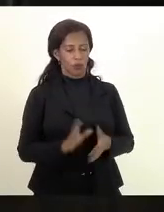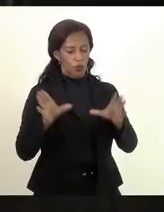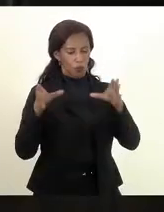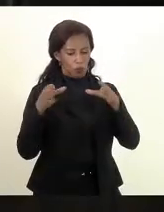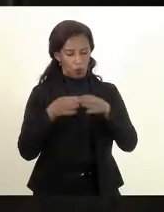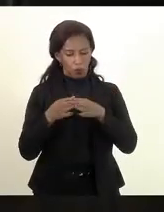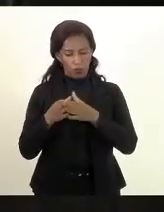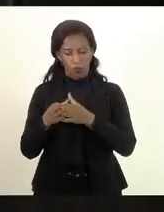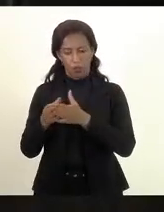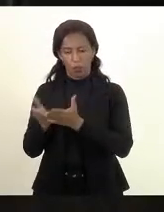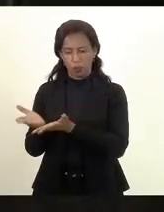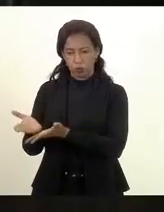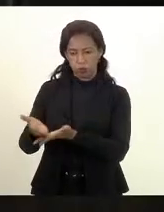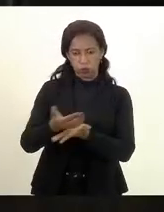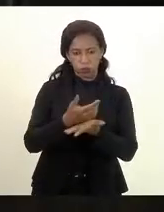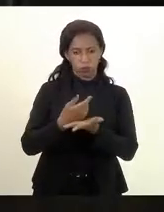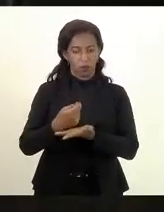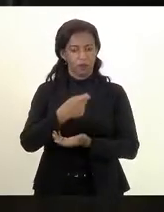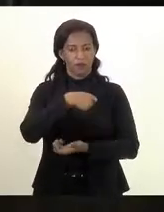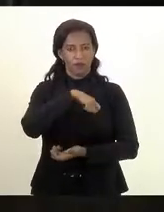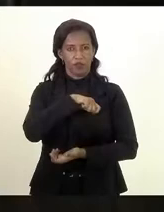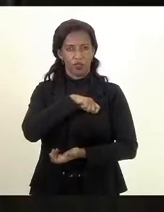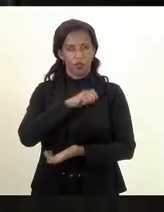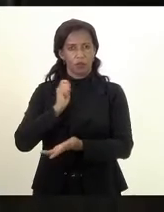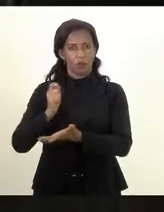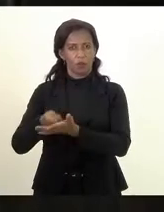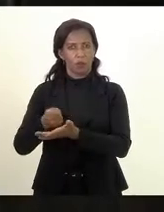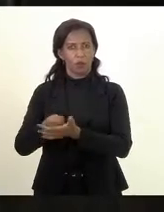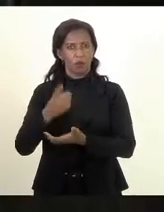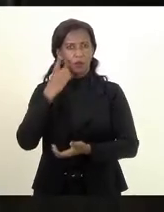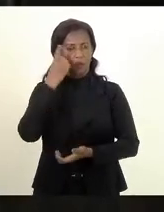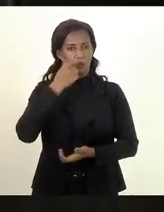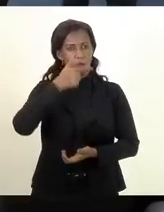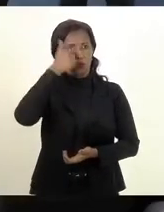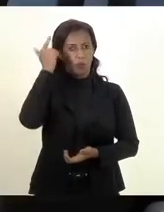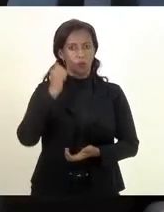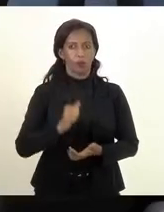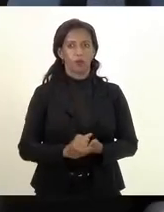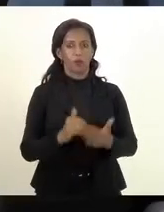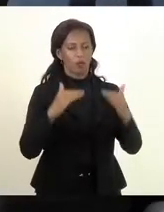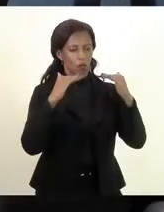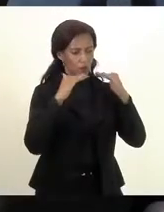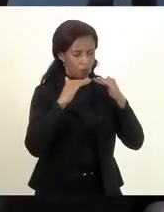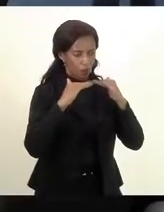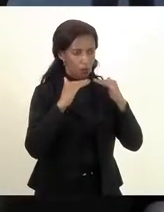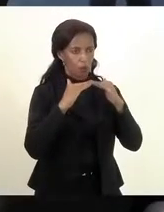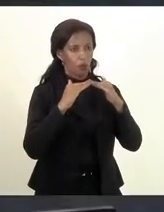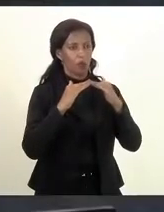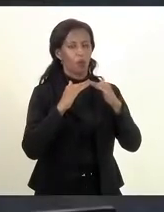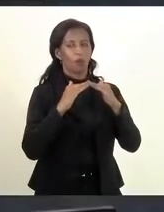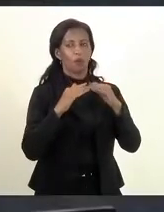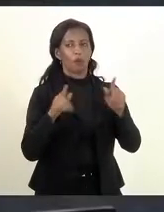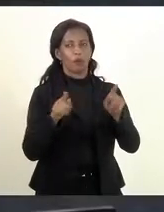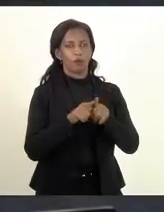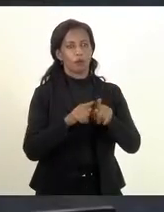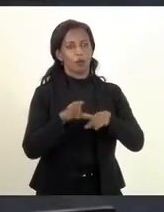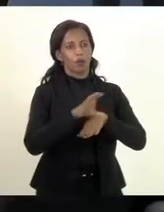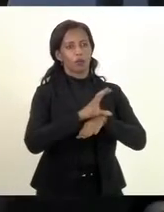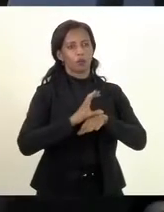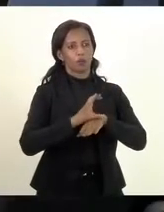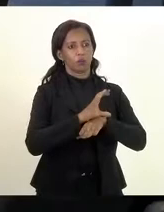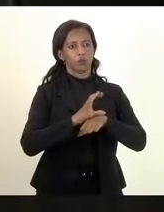Controle de Arrecadação Estadual, Fiscalização dos Tributos Estaduais, deputado Luiz Paulo. No mérito, acompanho o parecer da Comissão de Constituição e Justiça.